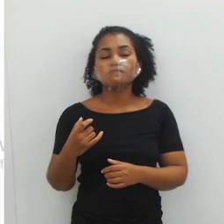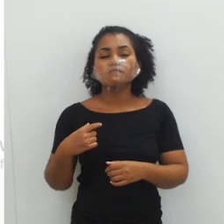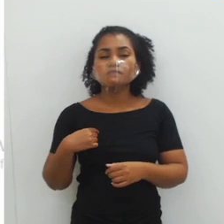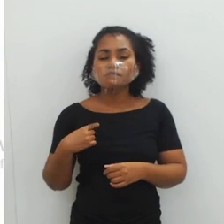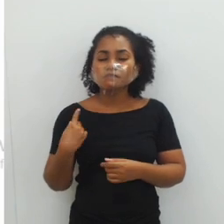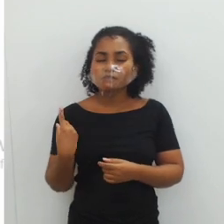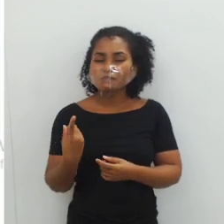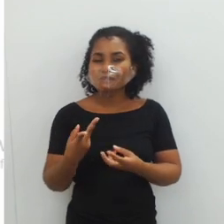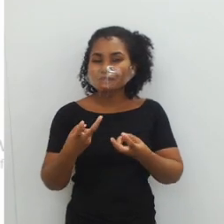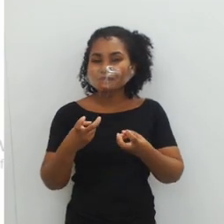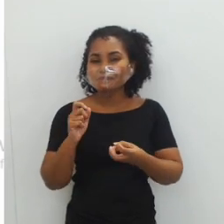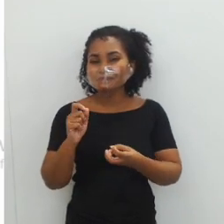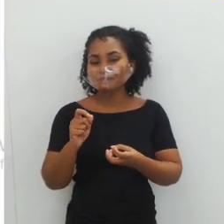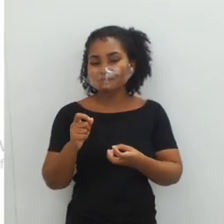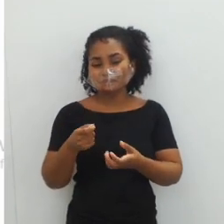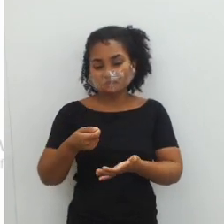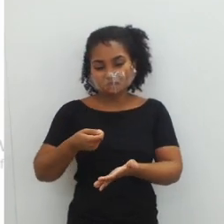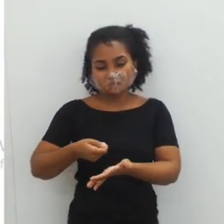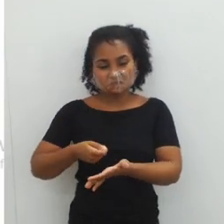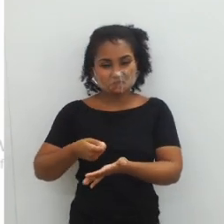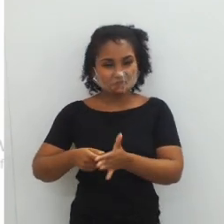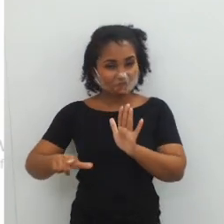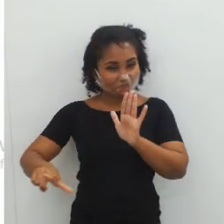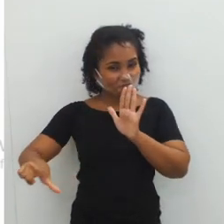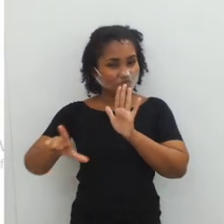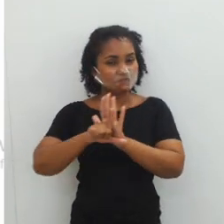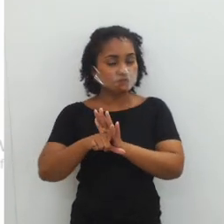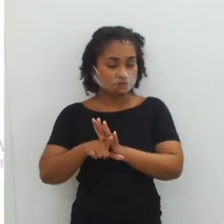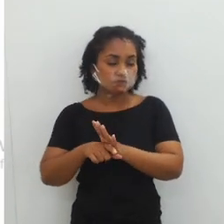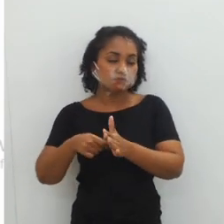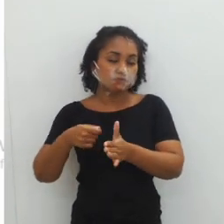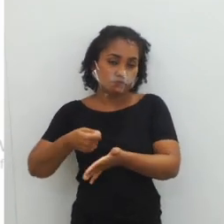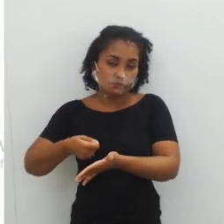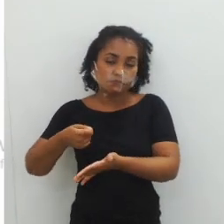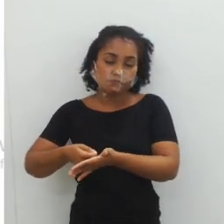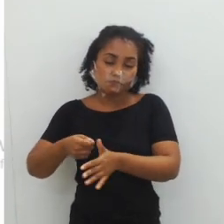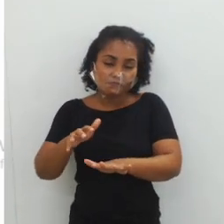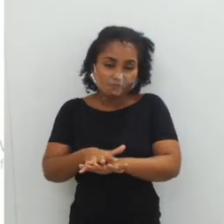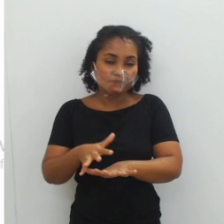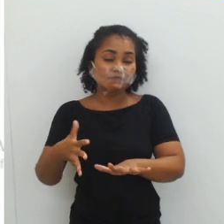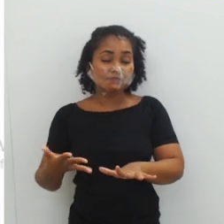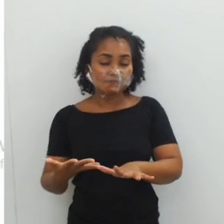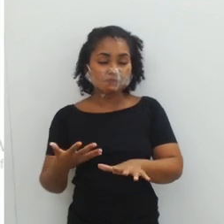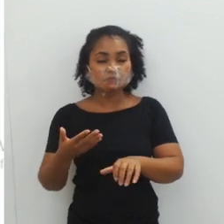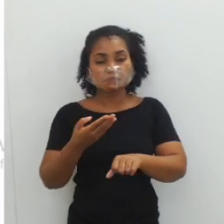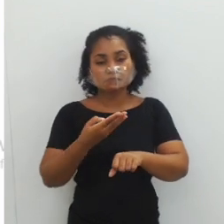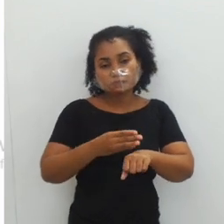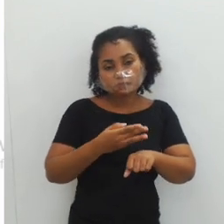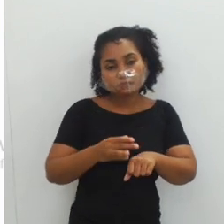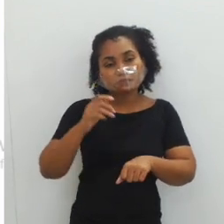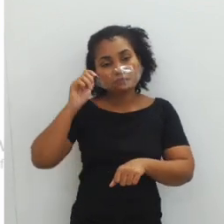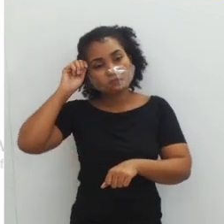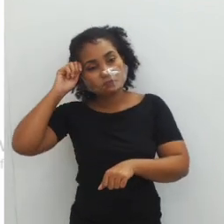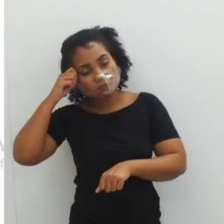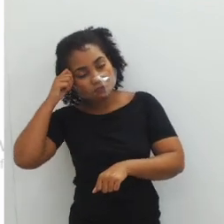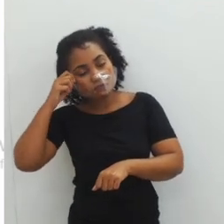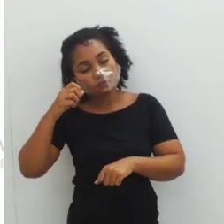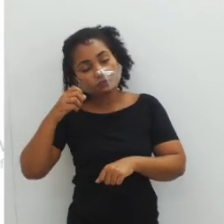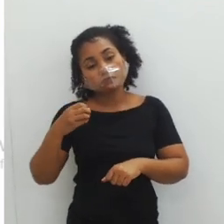mais uma questão institucionalizada, leis que obrigam a separar brancos de